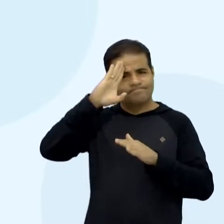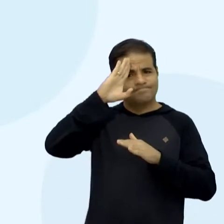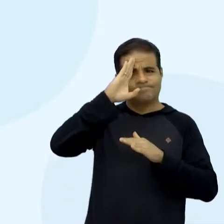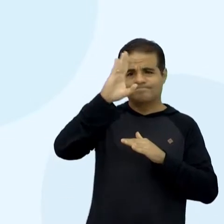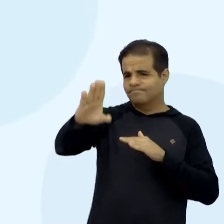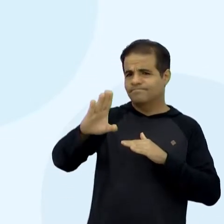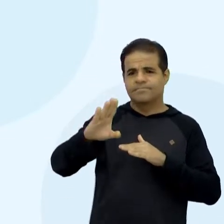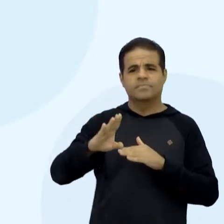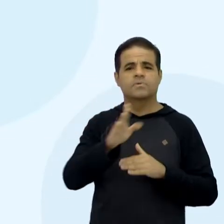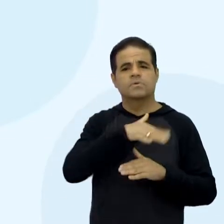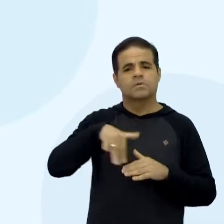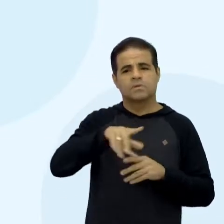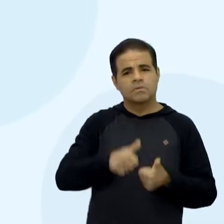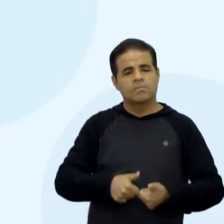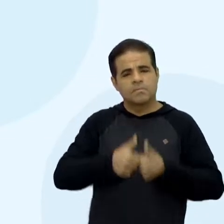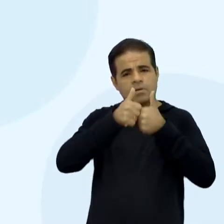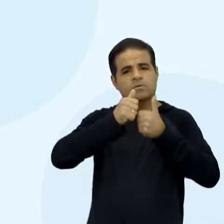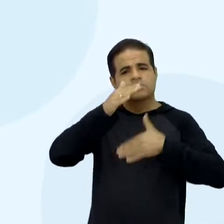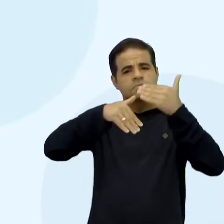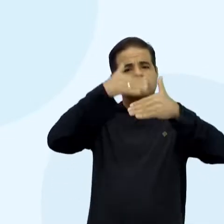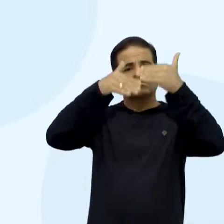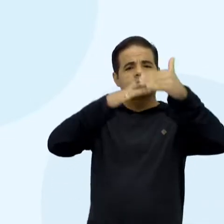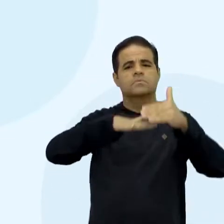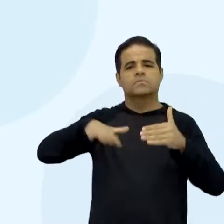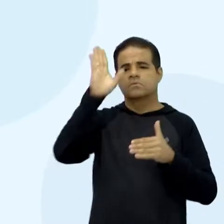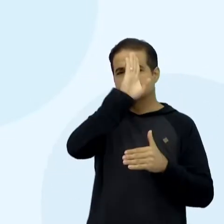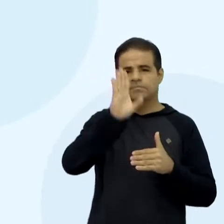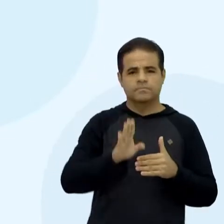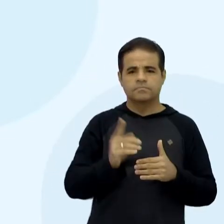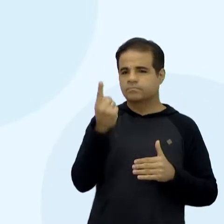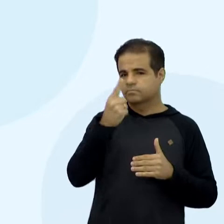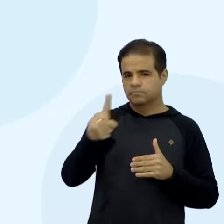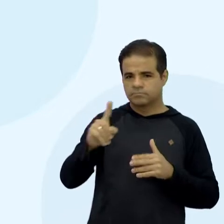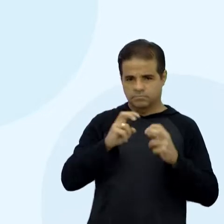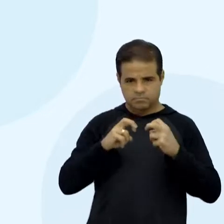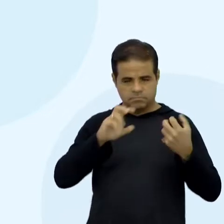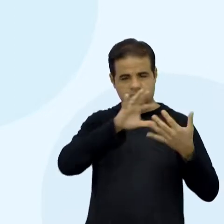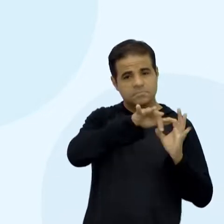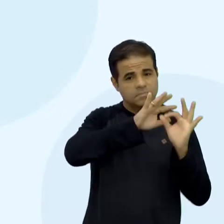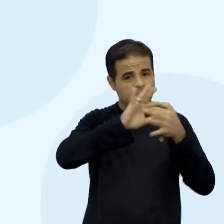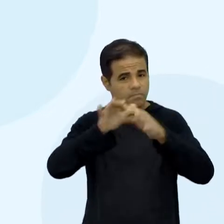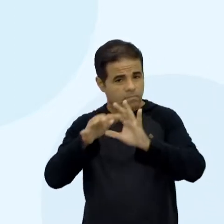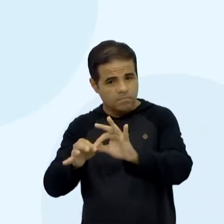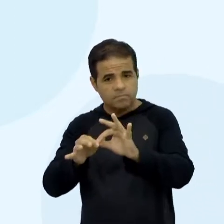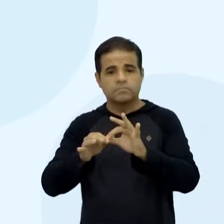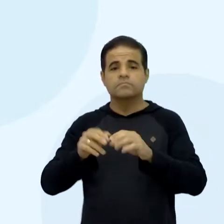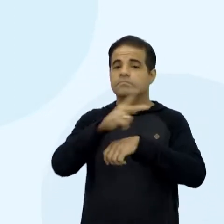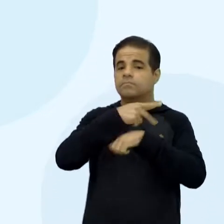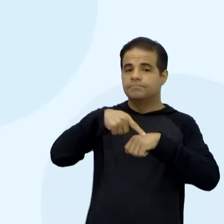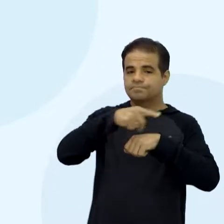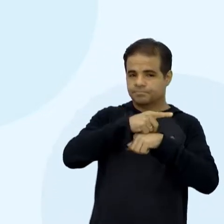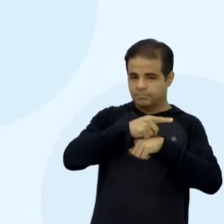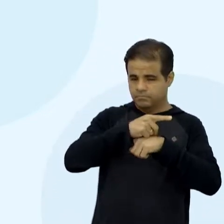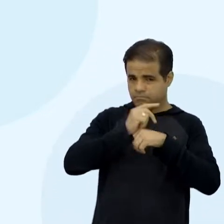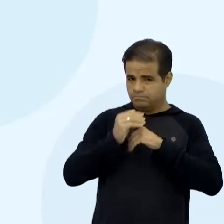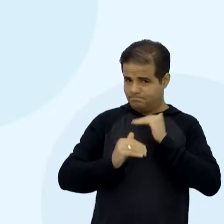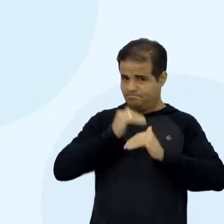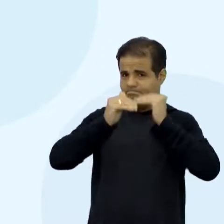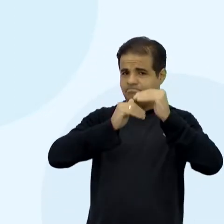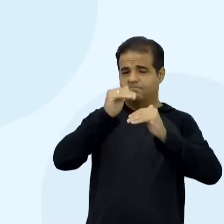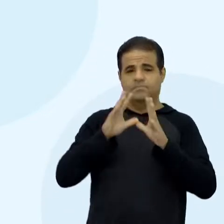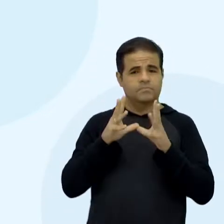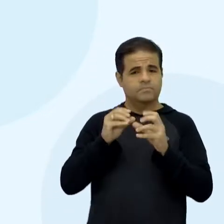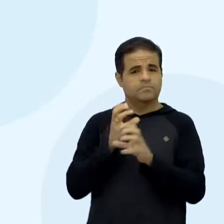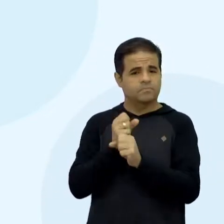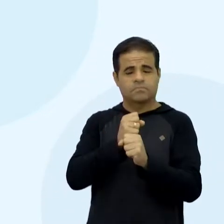fatores principais do melhor desempenho geral do Brasil nessa última edição das Olimpíadas, da qual o país saiu com